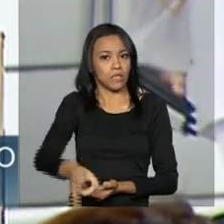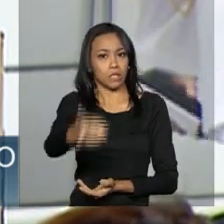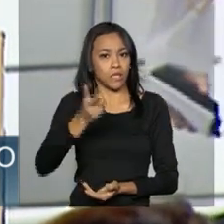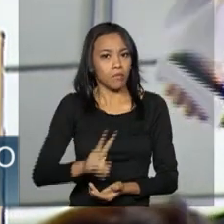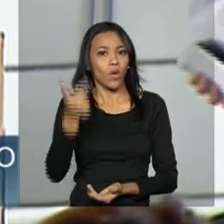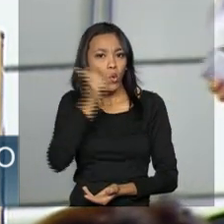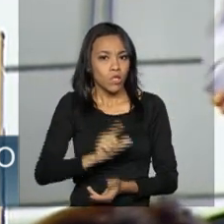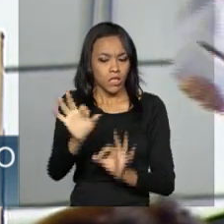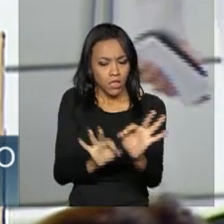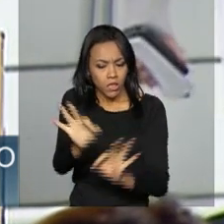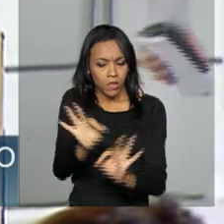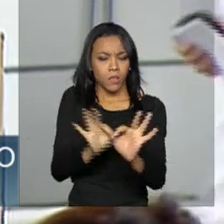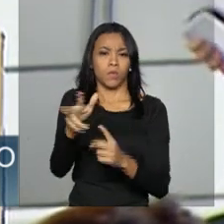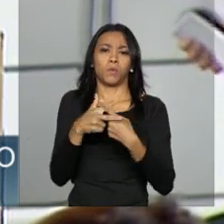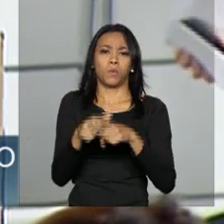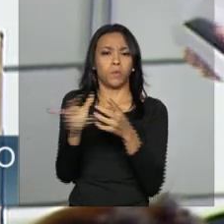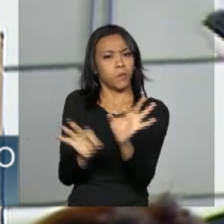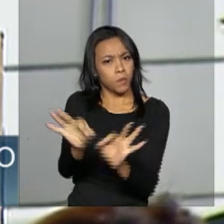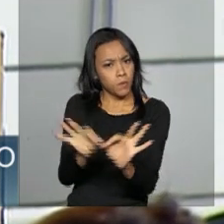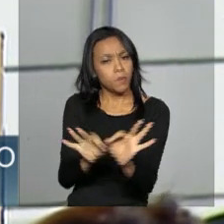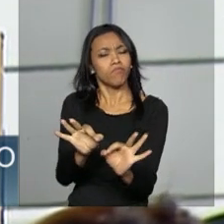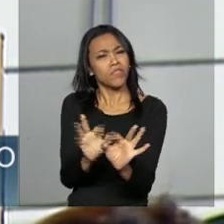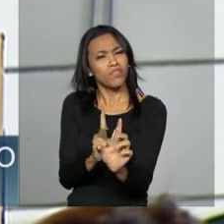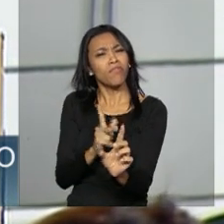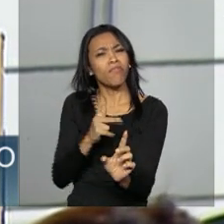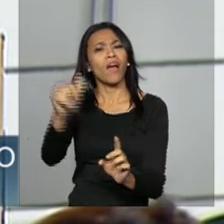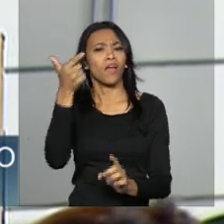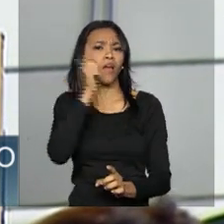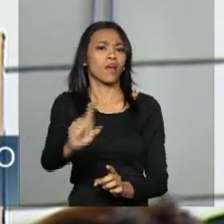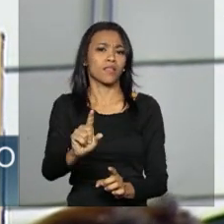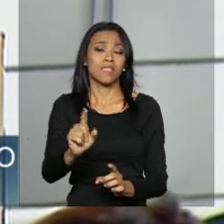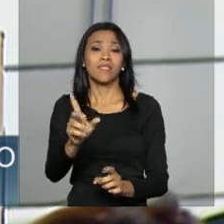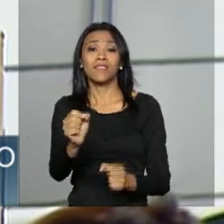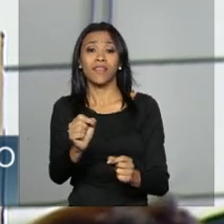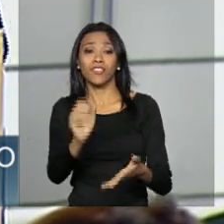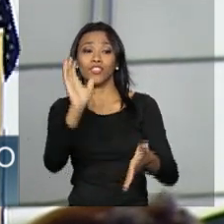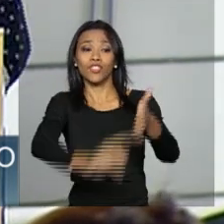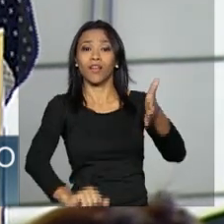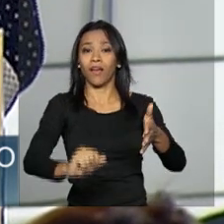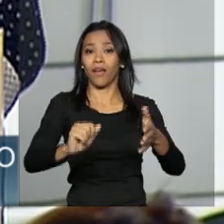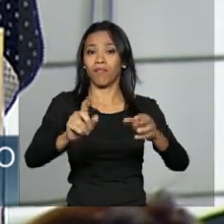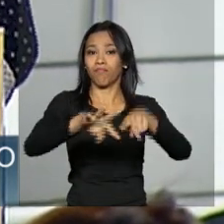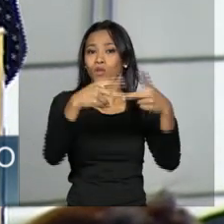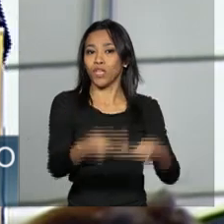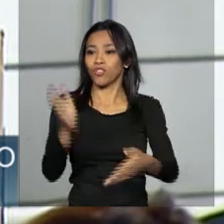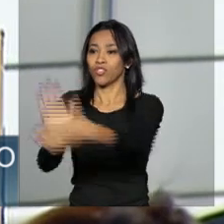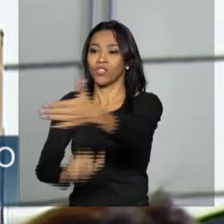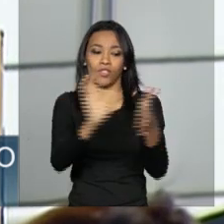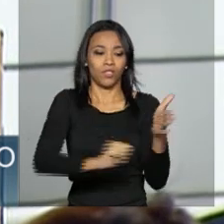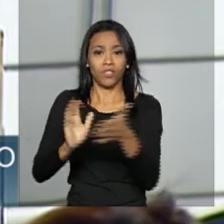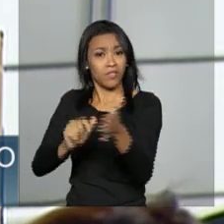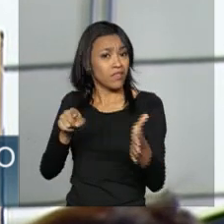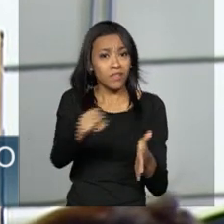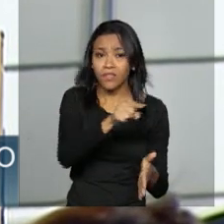superá-lo. Mas devemos superá-lo sem sacrificar projetos que são fundamentais para a retomada